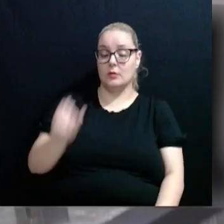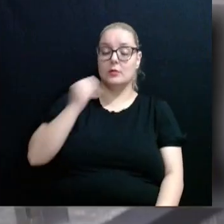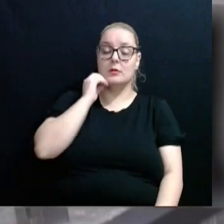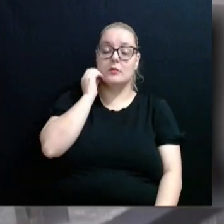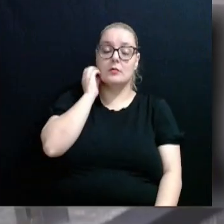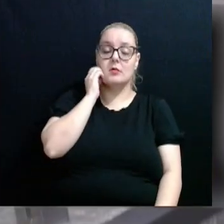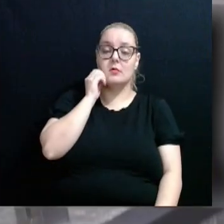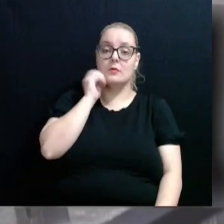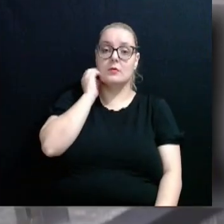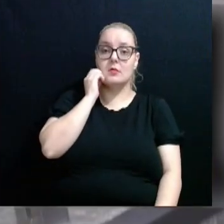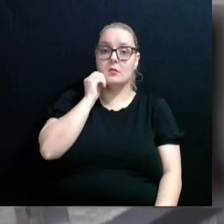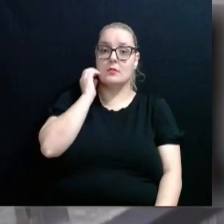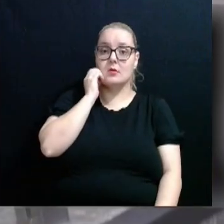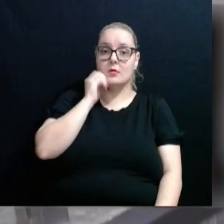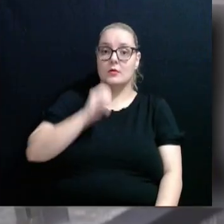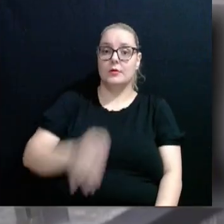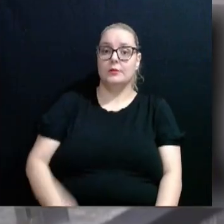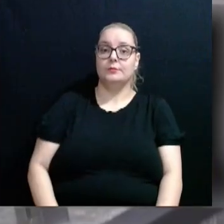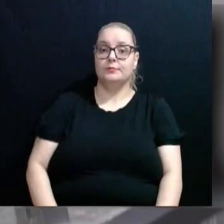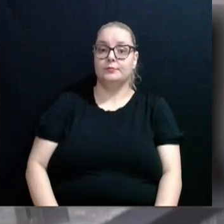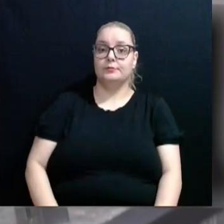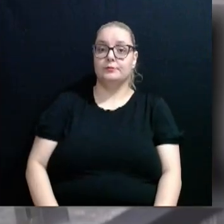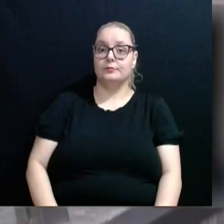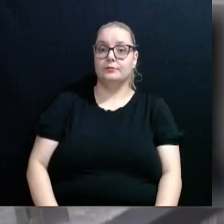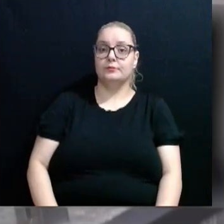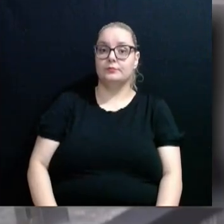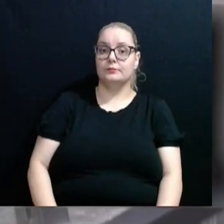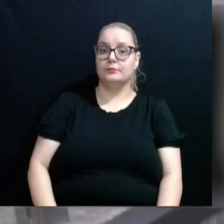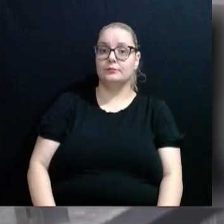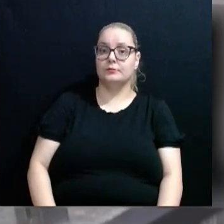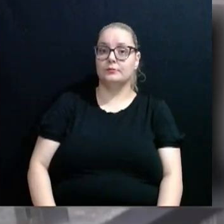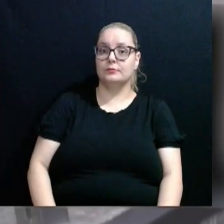pressão, de um achaque, até para usar o português correto,